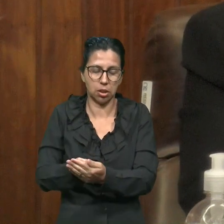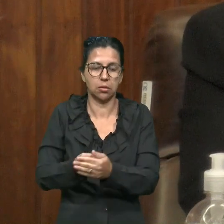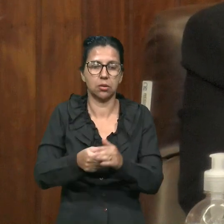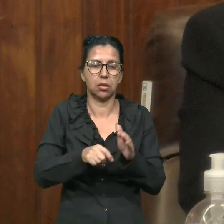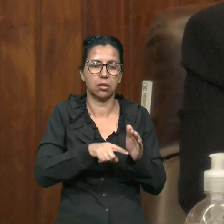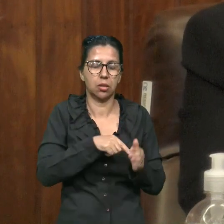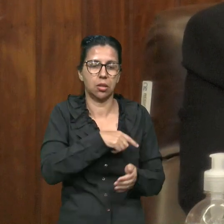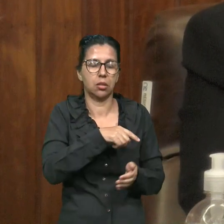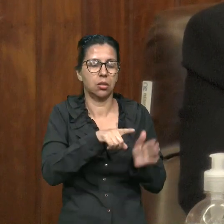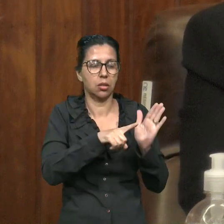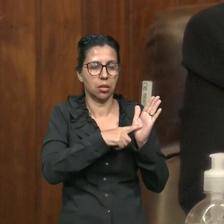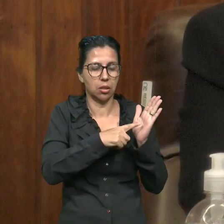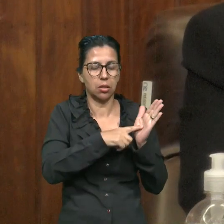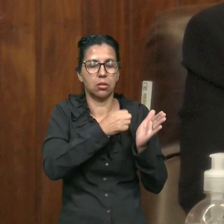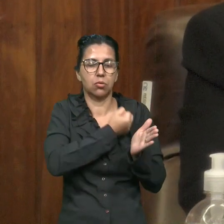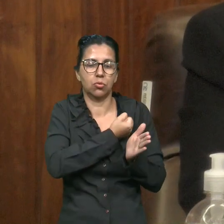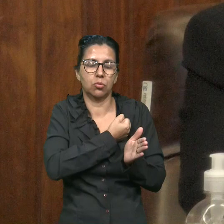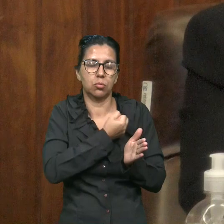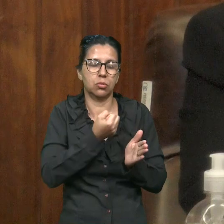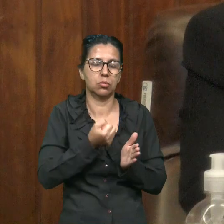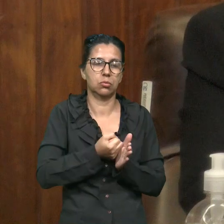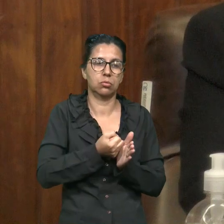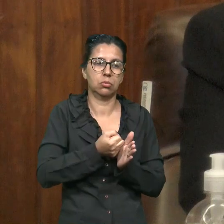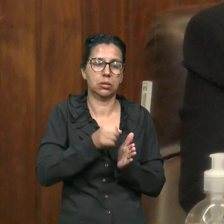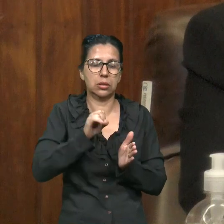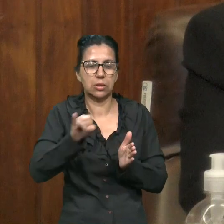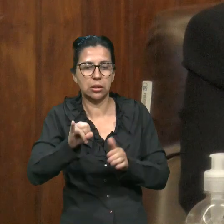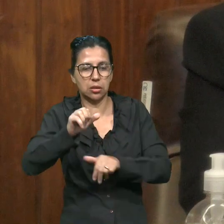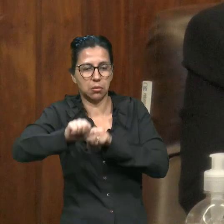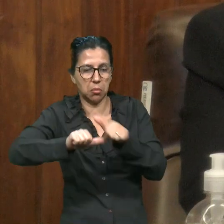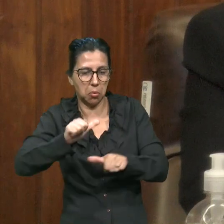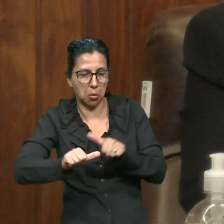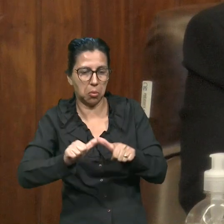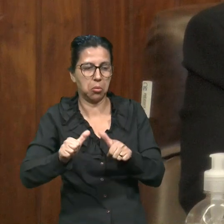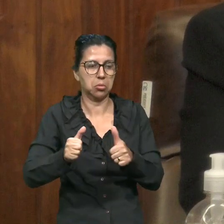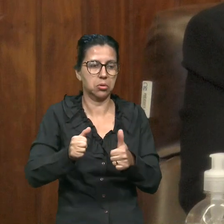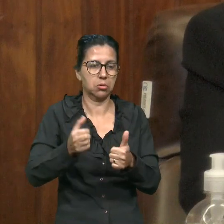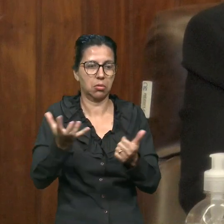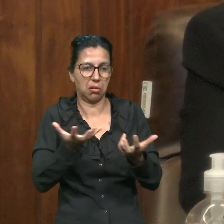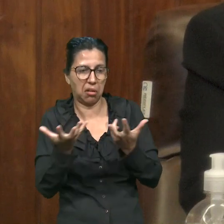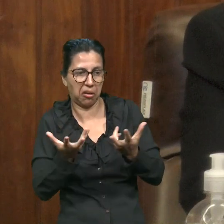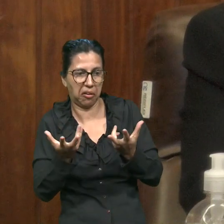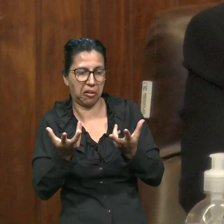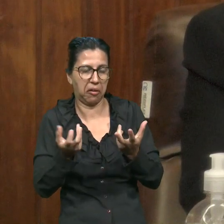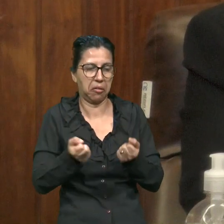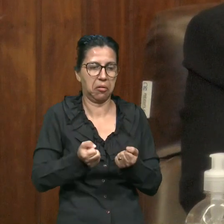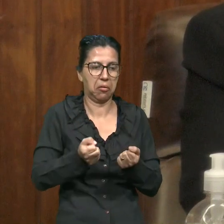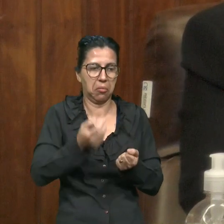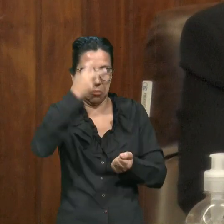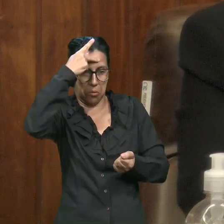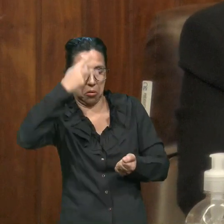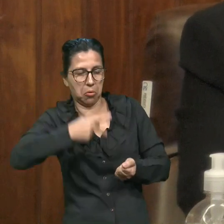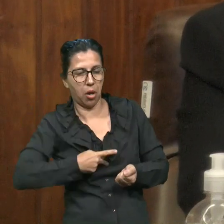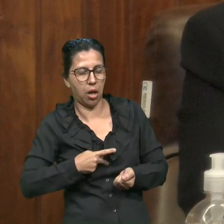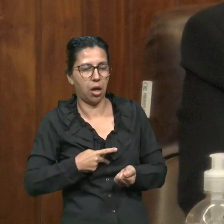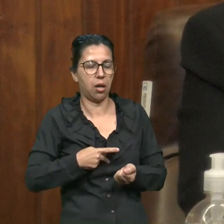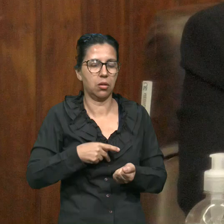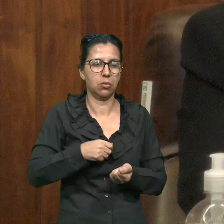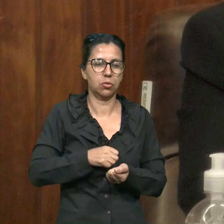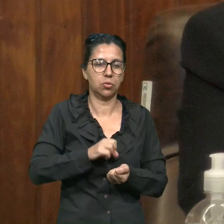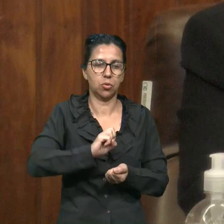Admitir, possibilitar ou dar causa a qualquer modificação ou vantagem, inclusive prorrogação contratual em favor da